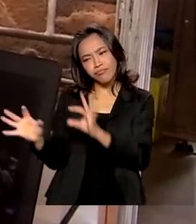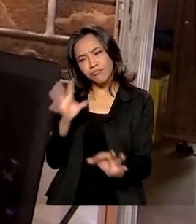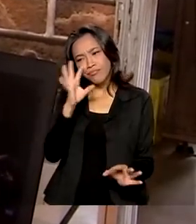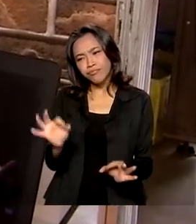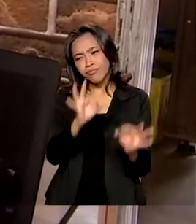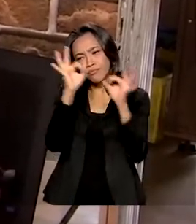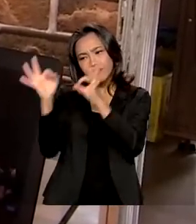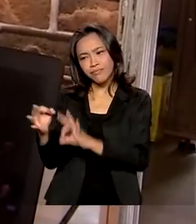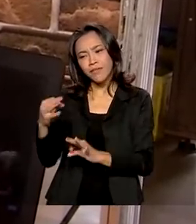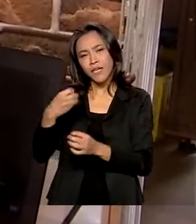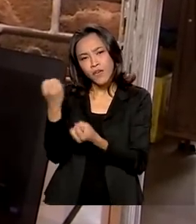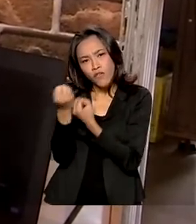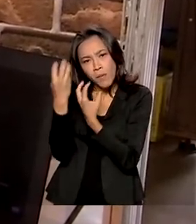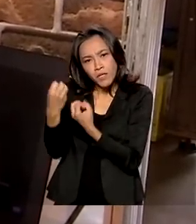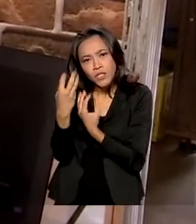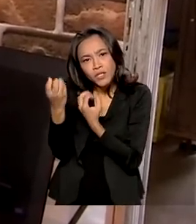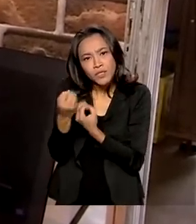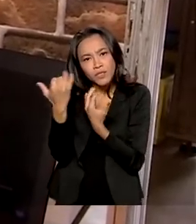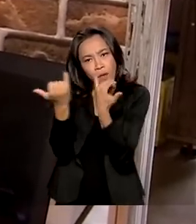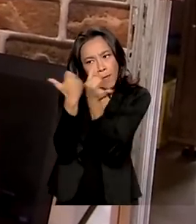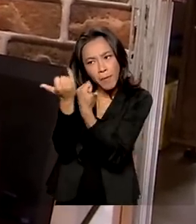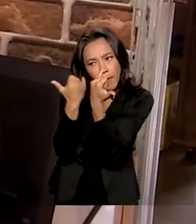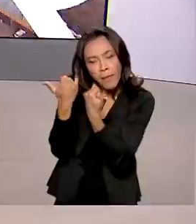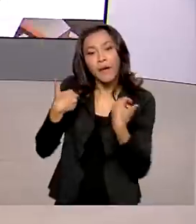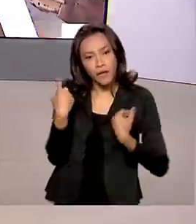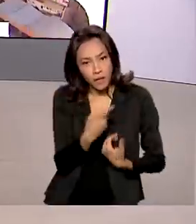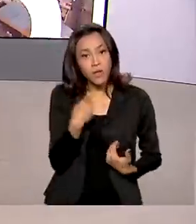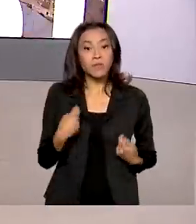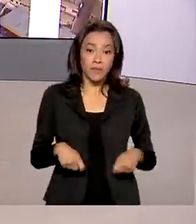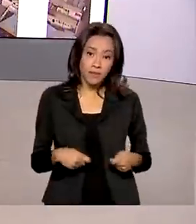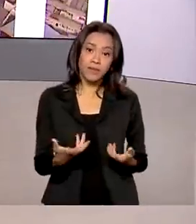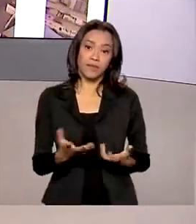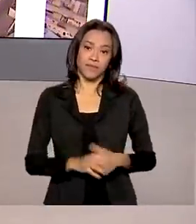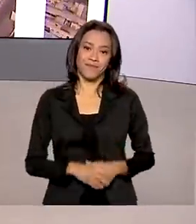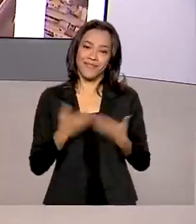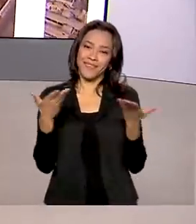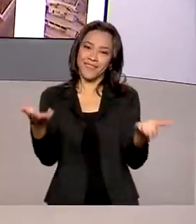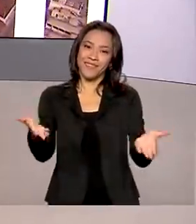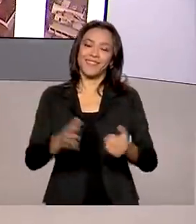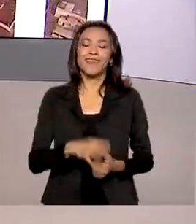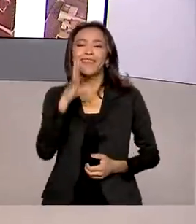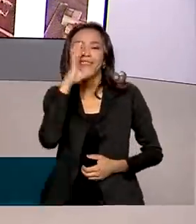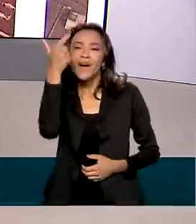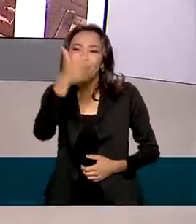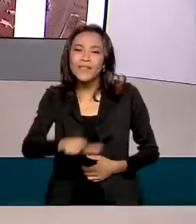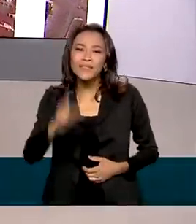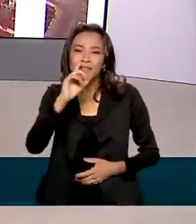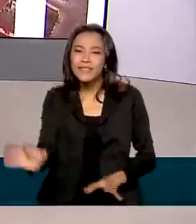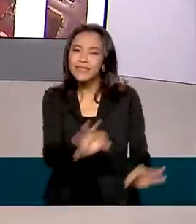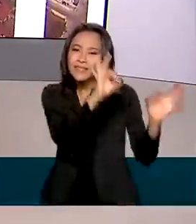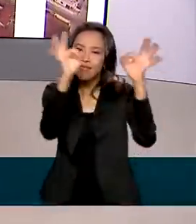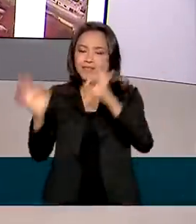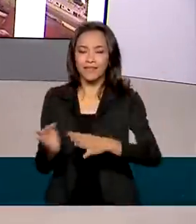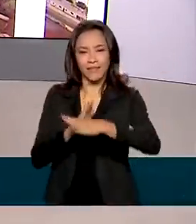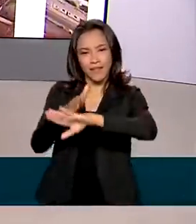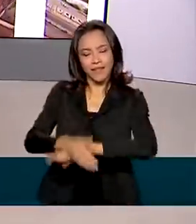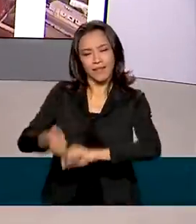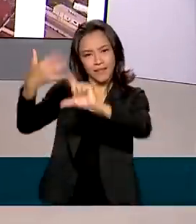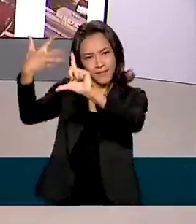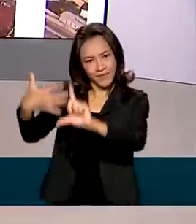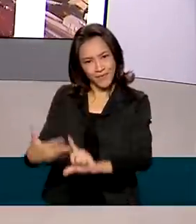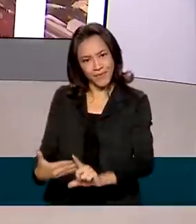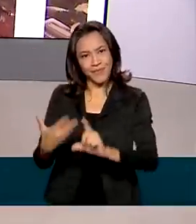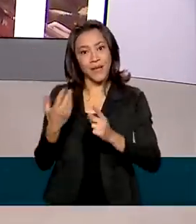diferente mas educativa e formativa né é o que a gente precisa é isso para rever as reportagens de hoje Acesse as nossas